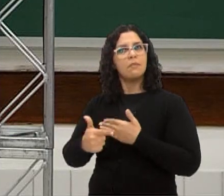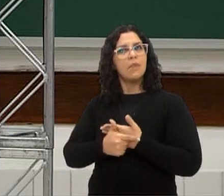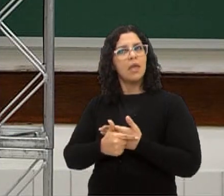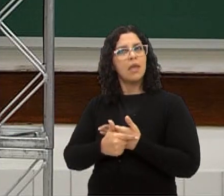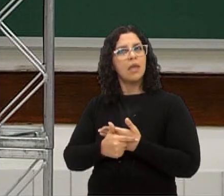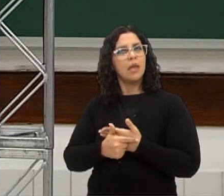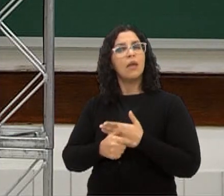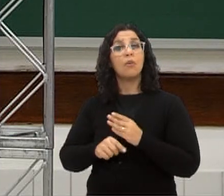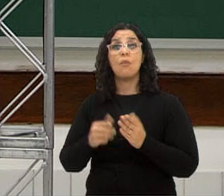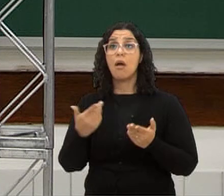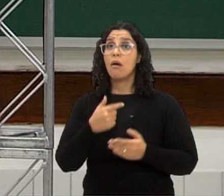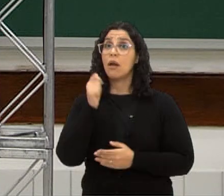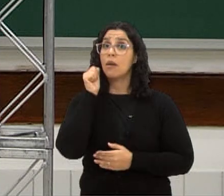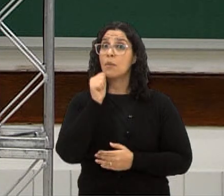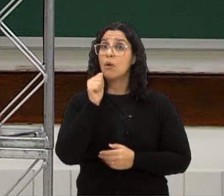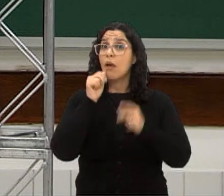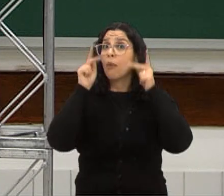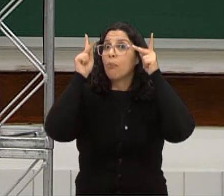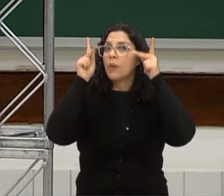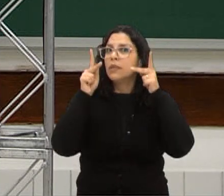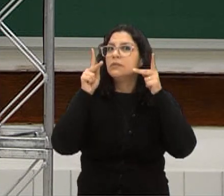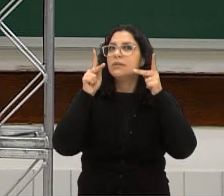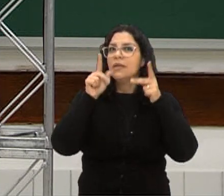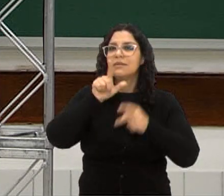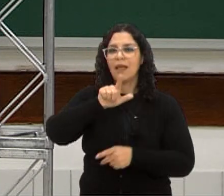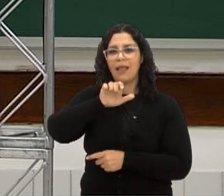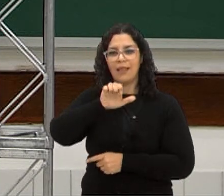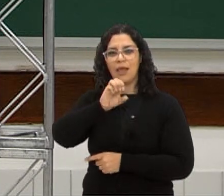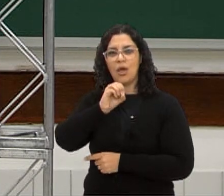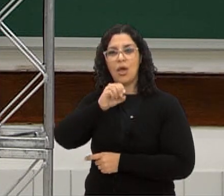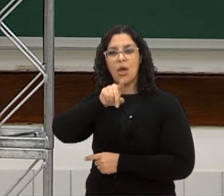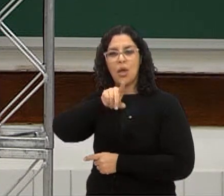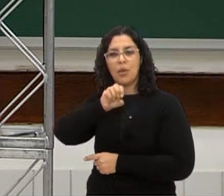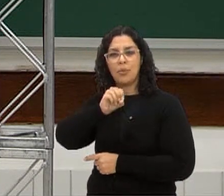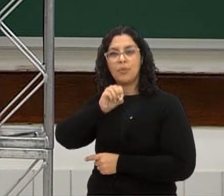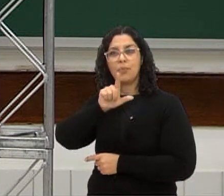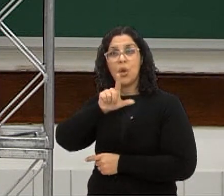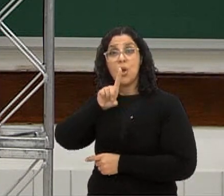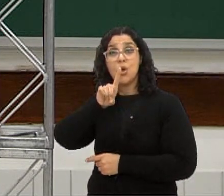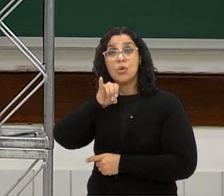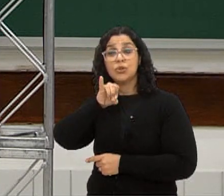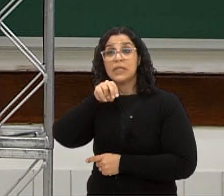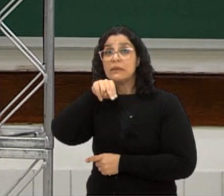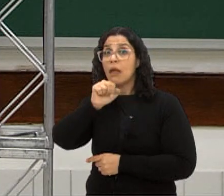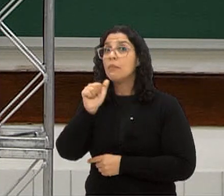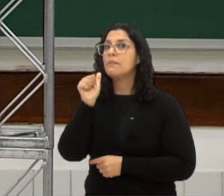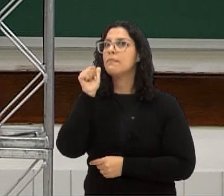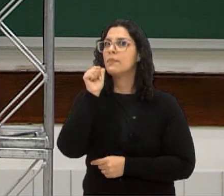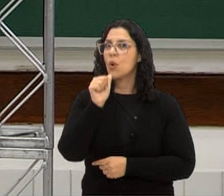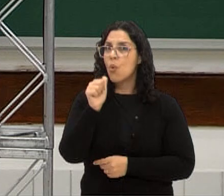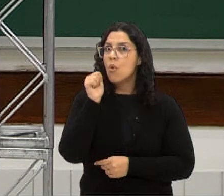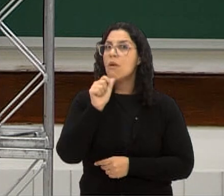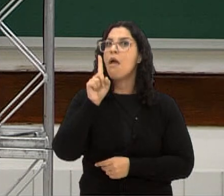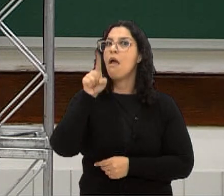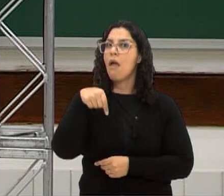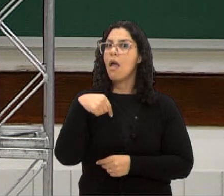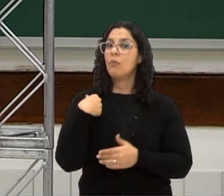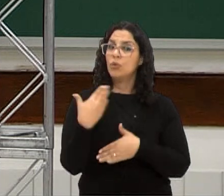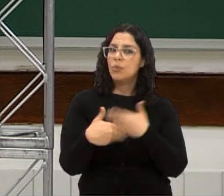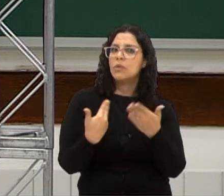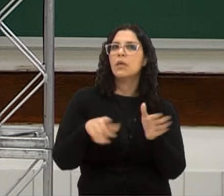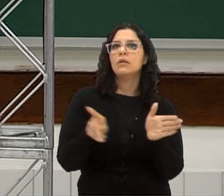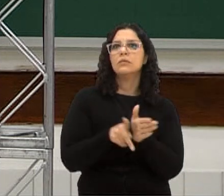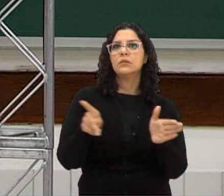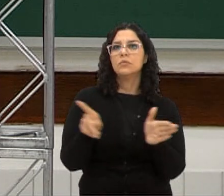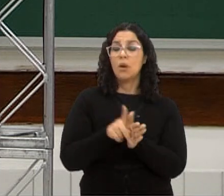iniciativa dela enquanto princesa, enquanto mulher, para o processo de independência do